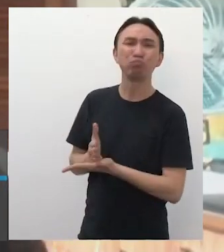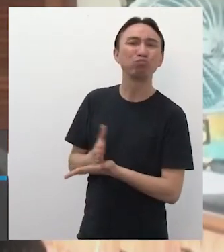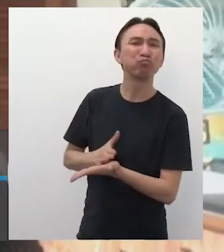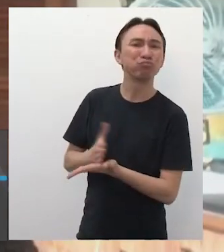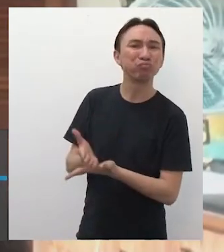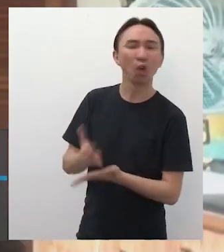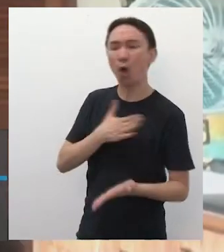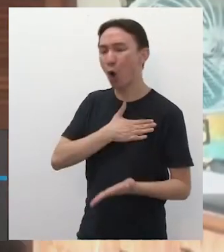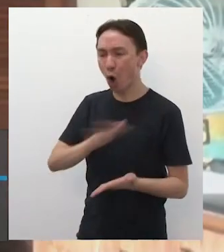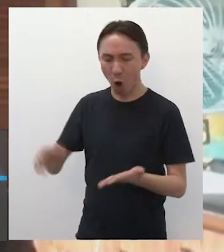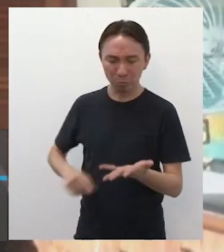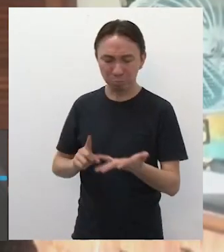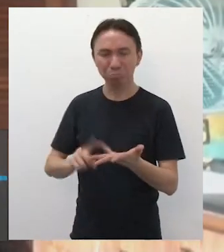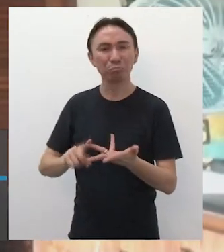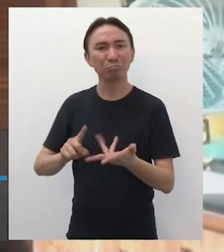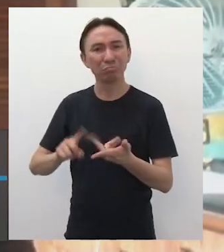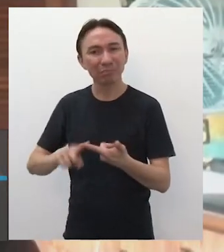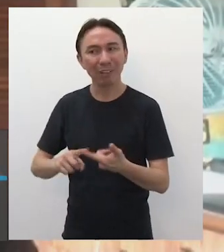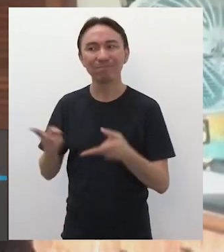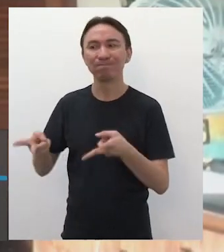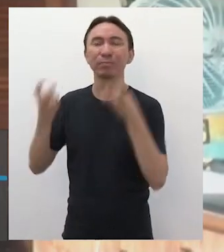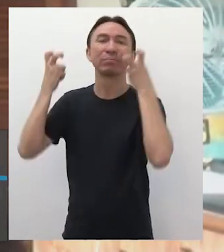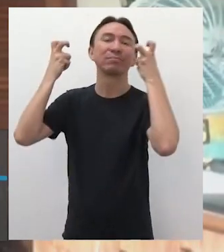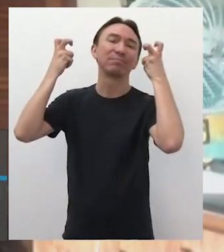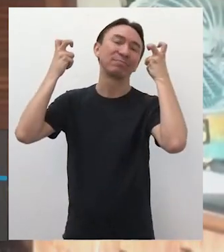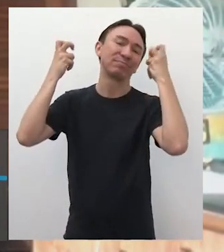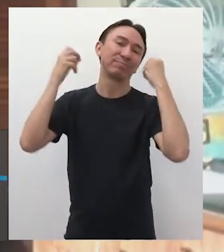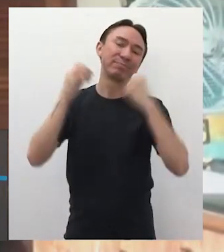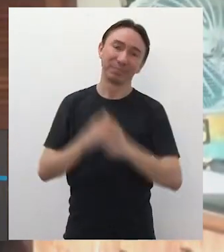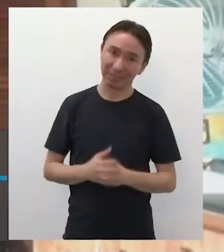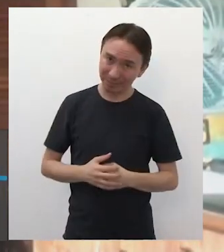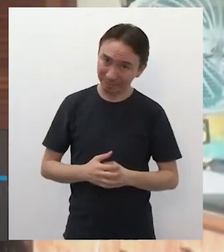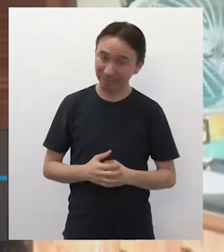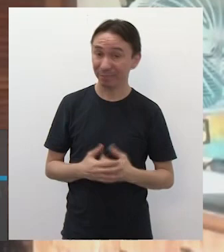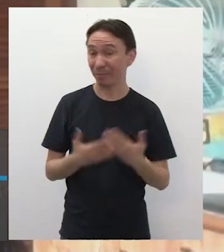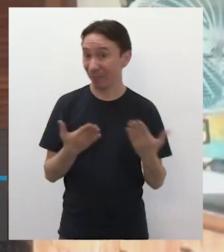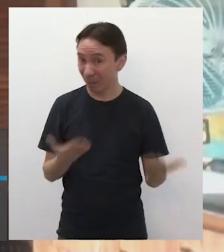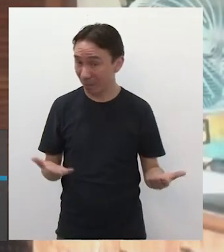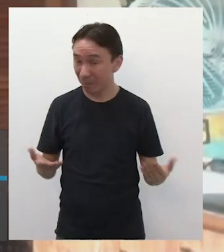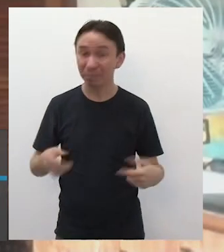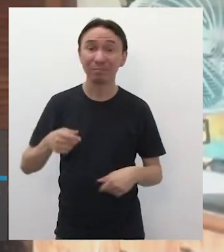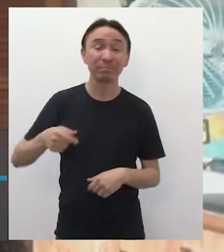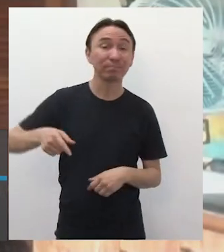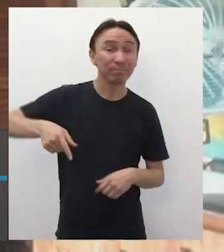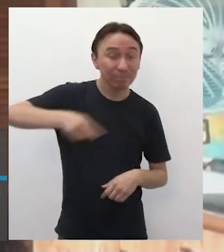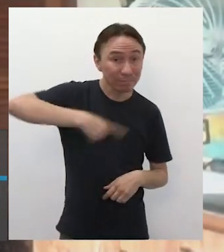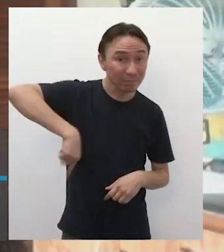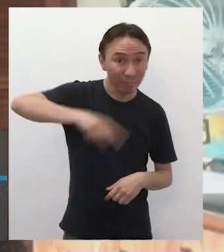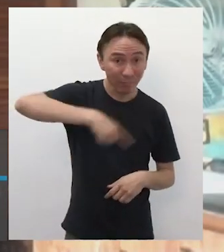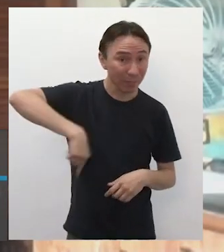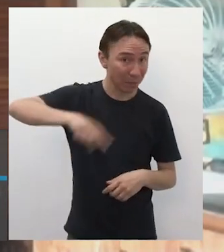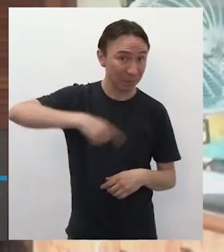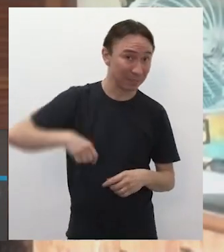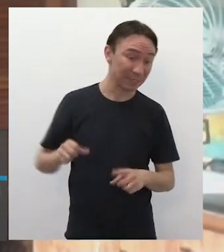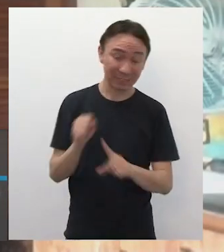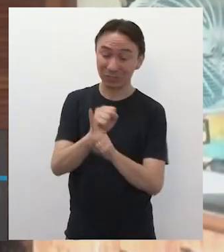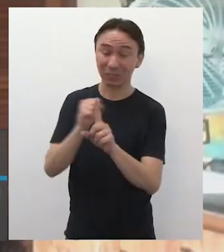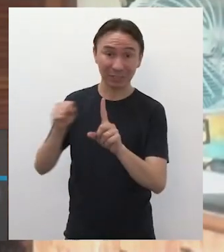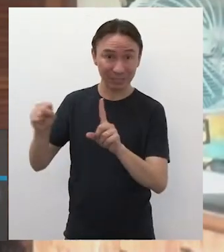eu desenvolver de fato uma postura assertiva na sociedade, eu preciso lançar a